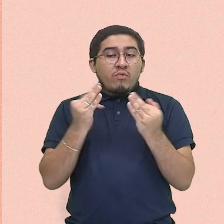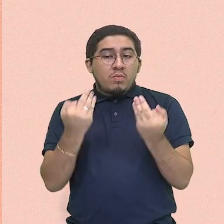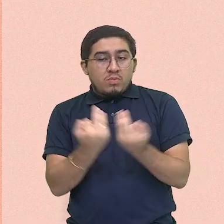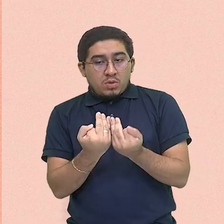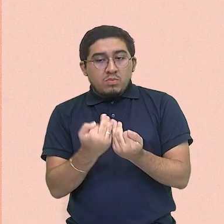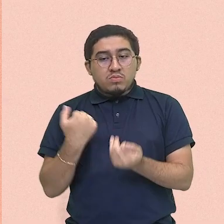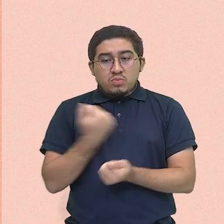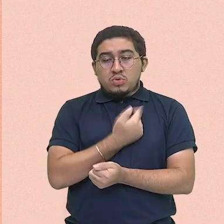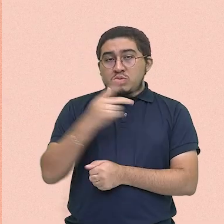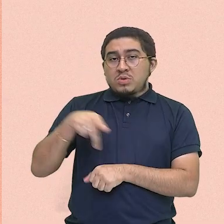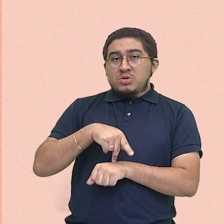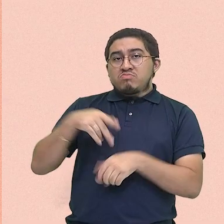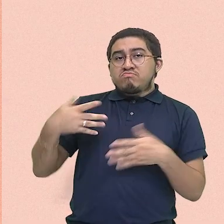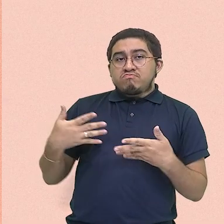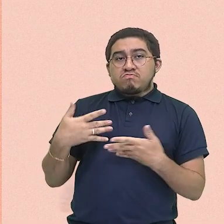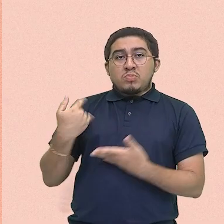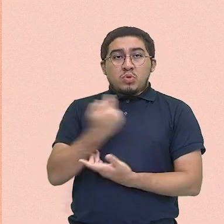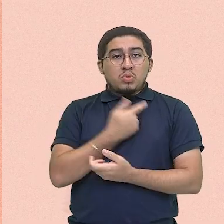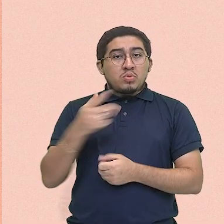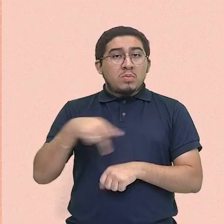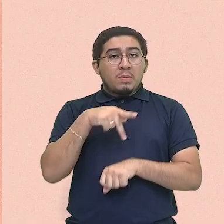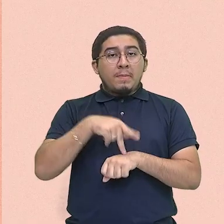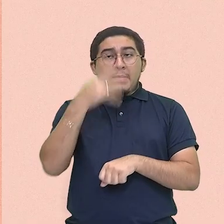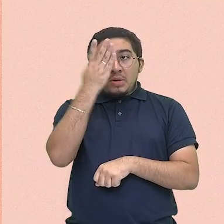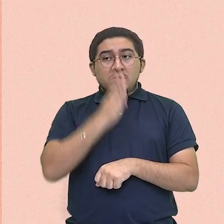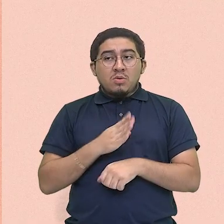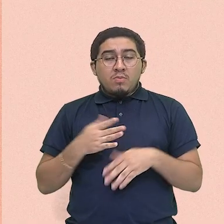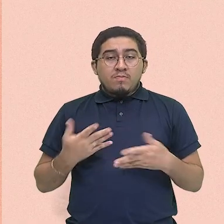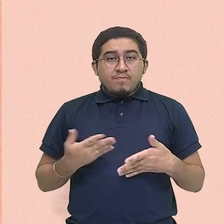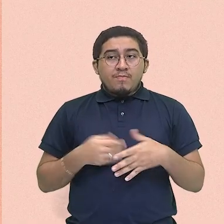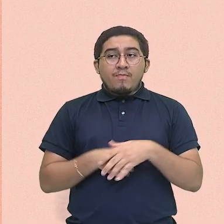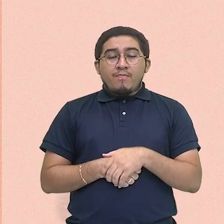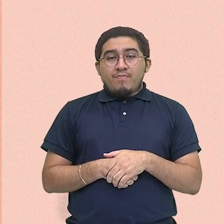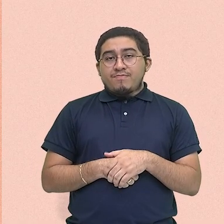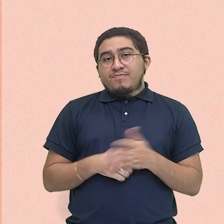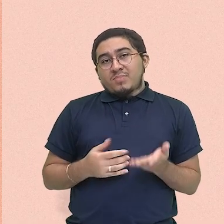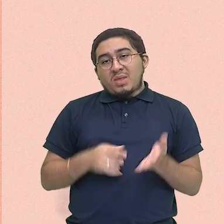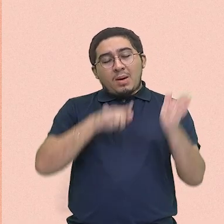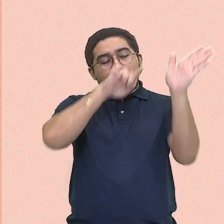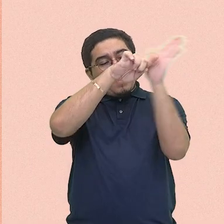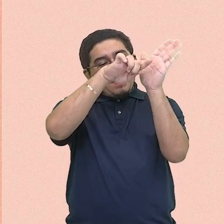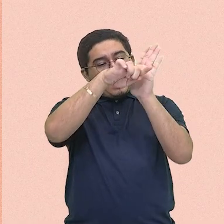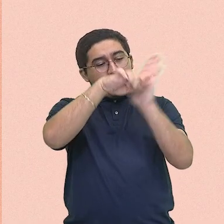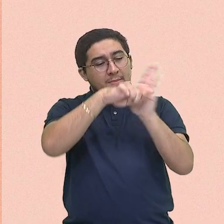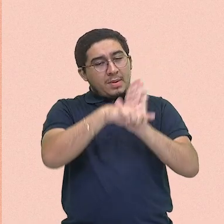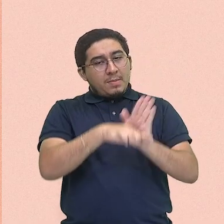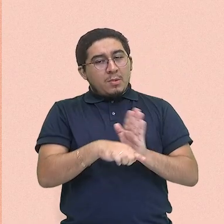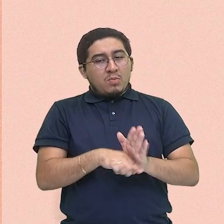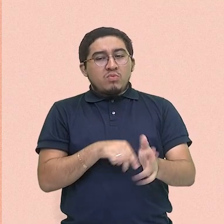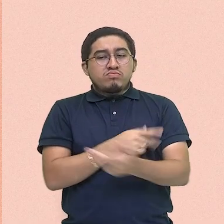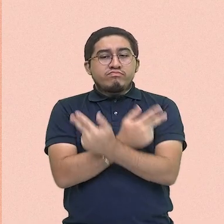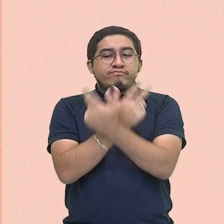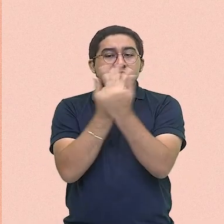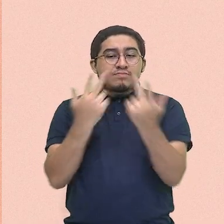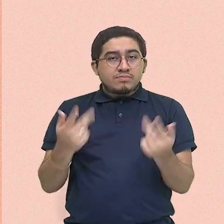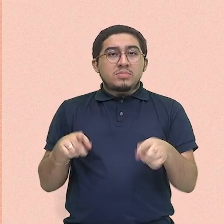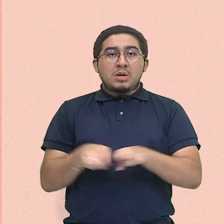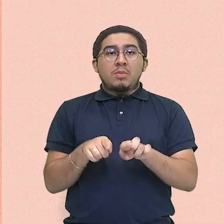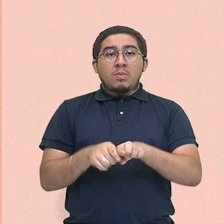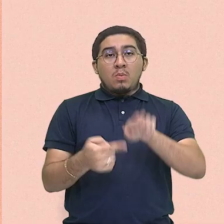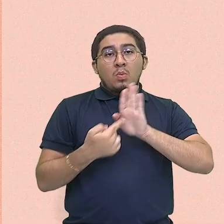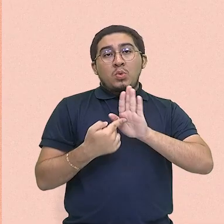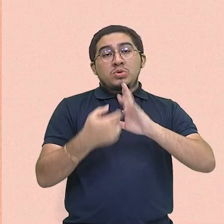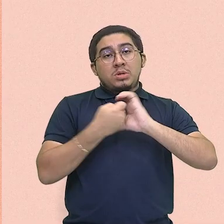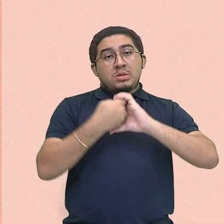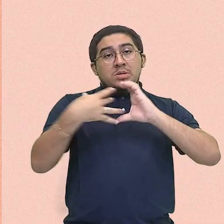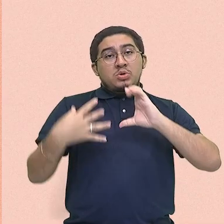familiar no nosso país, no nosso Brasil? Ok? Bem, fiz muitas perguntas, mostrei aí características